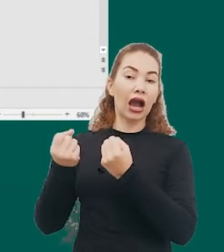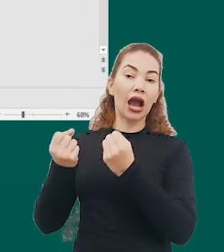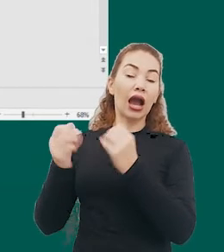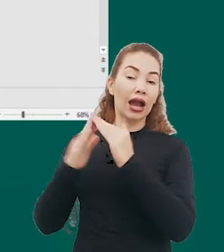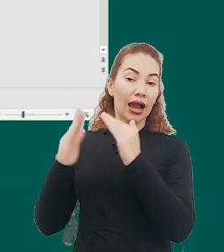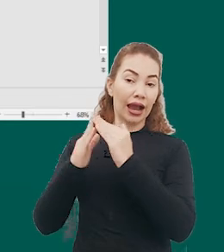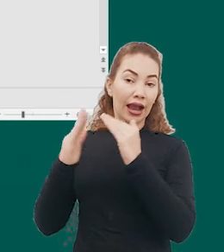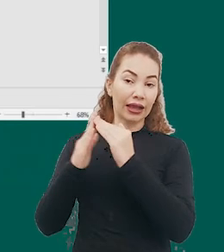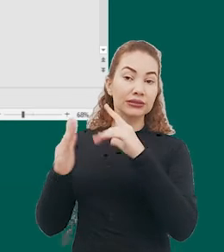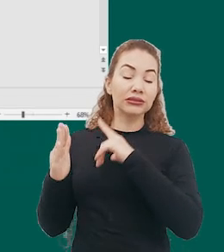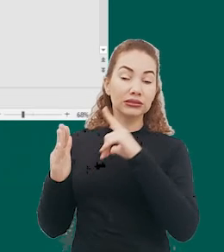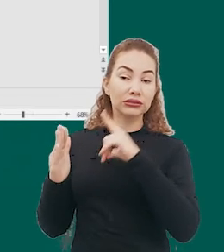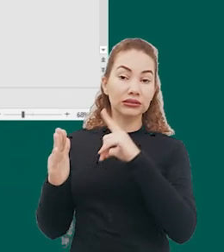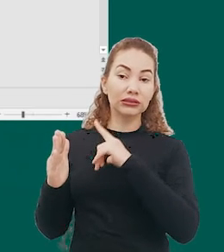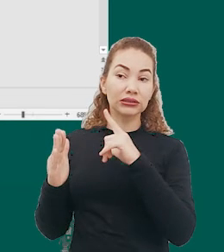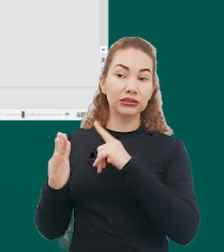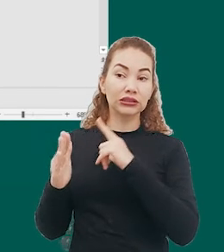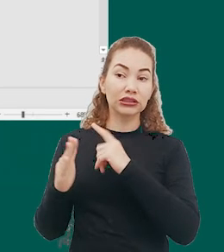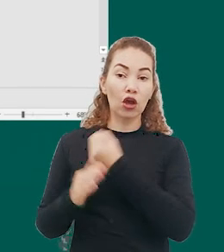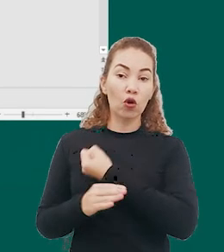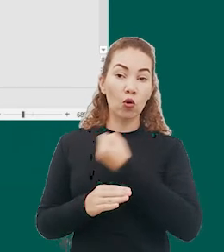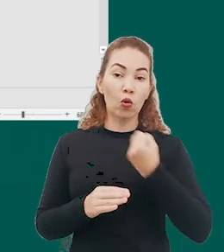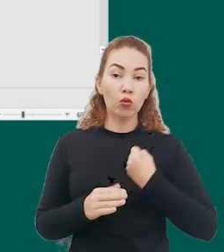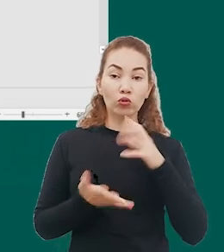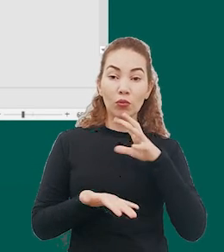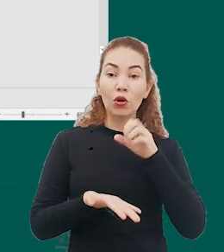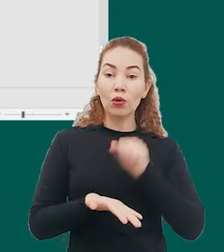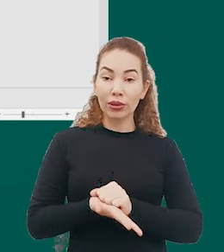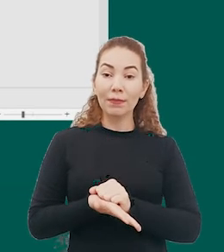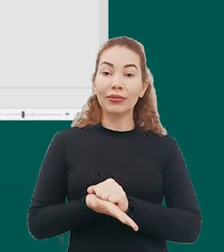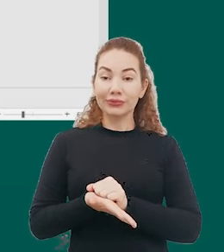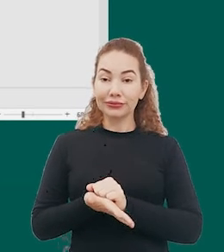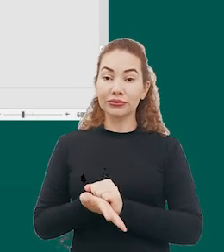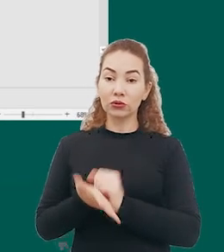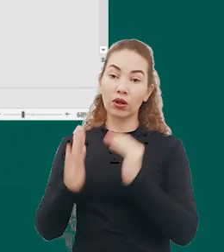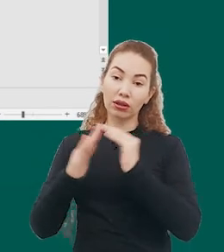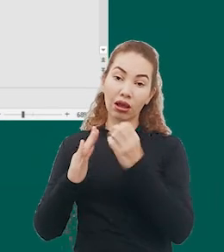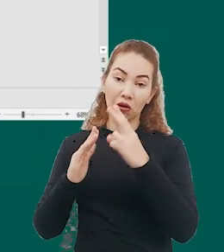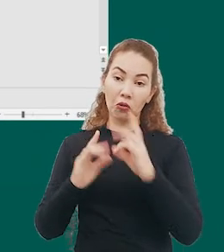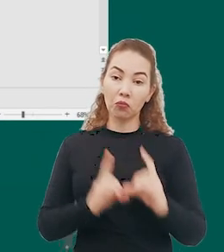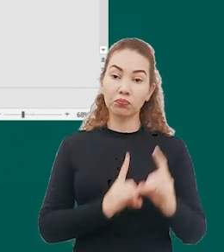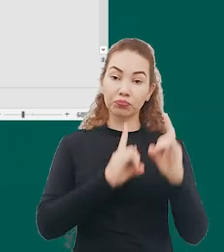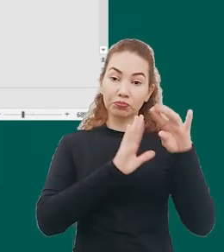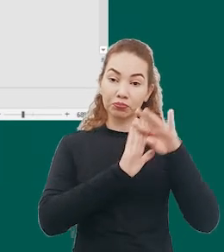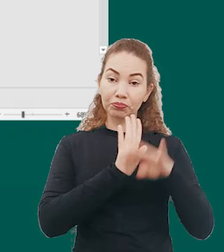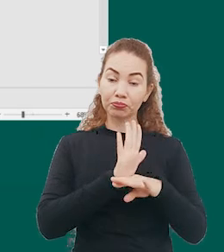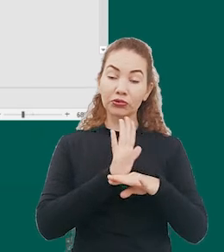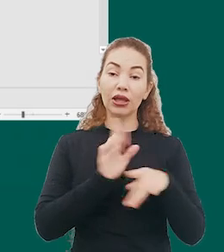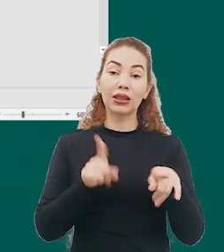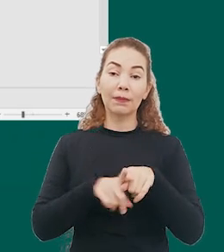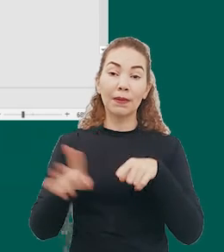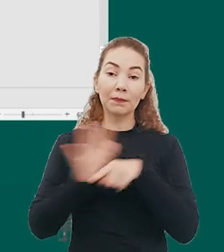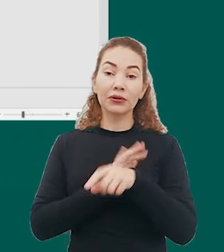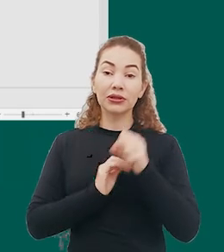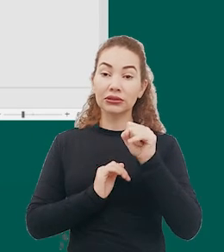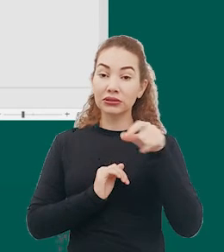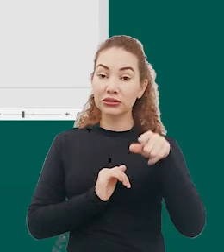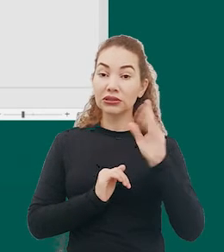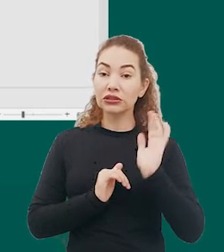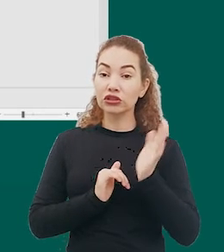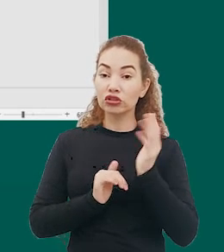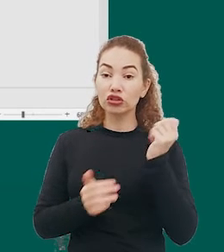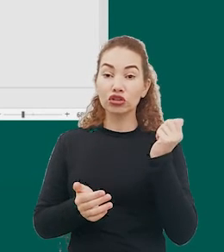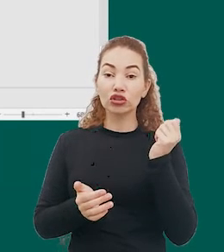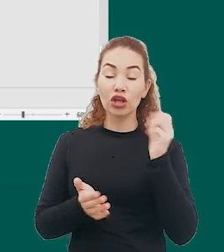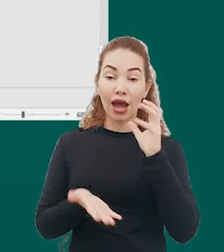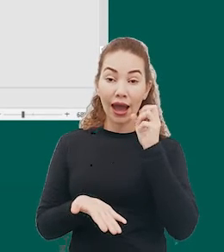colocar o endereço, o número da matrícula desse imóvel, também vai ser questionado se esse imóvel